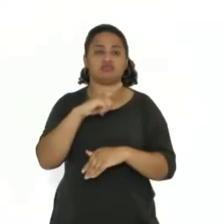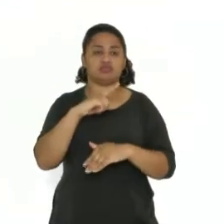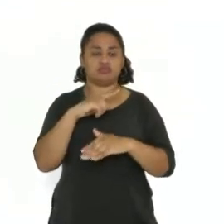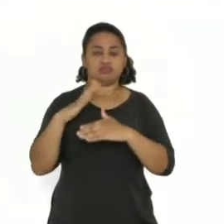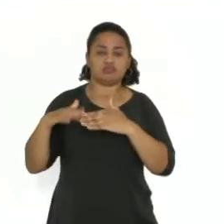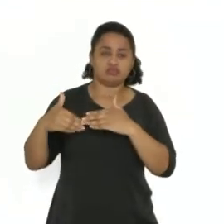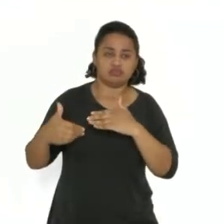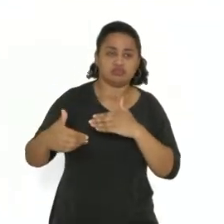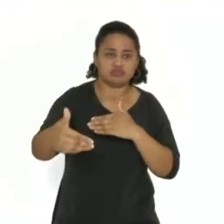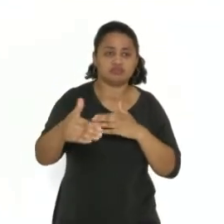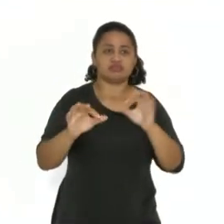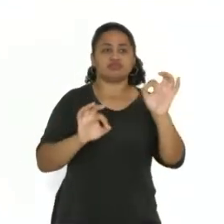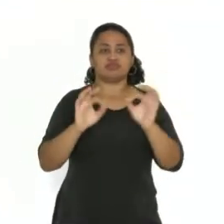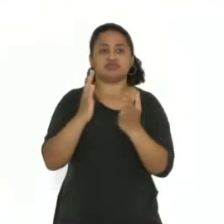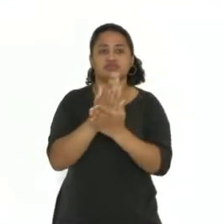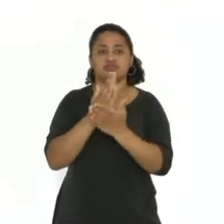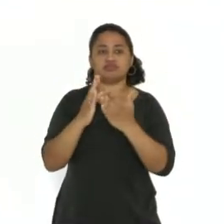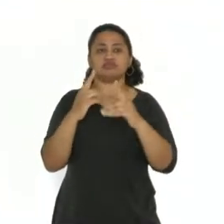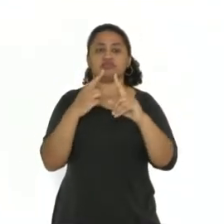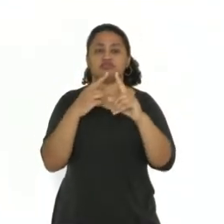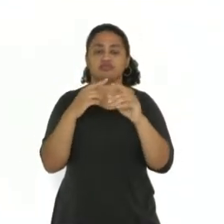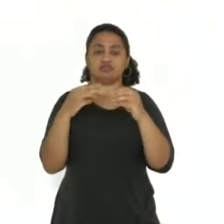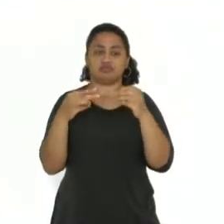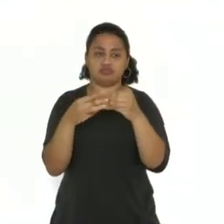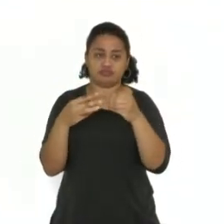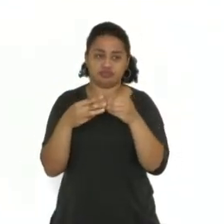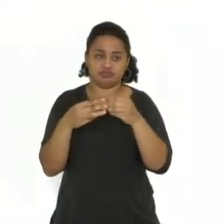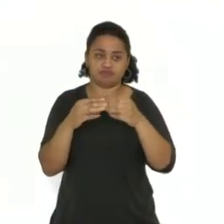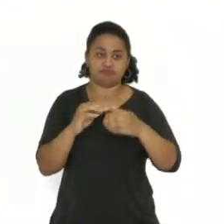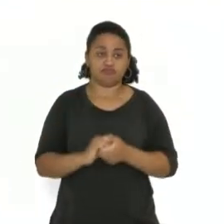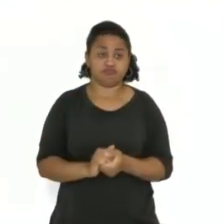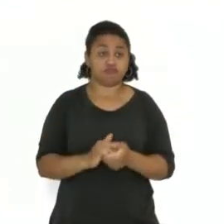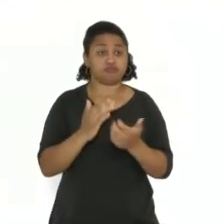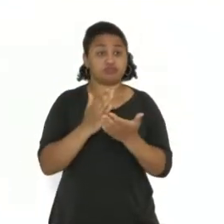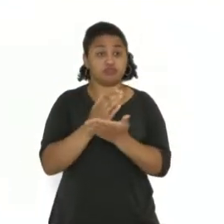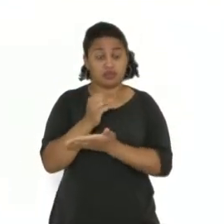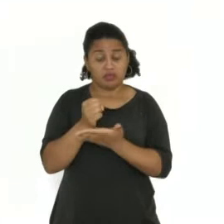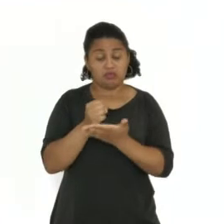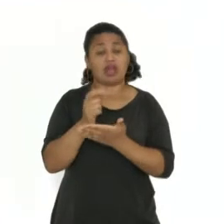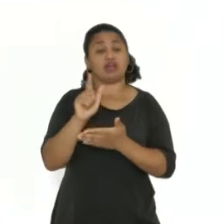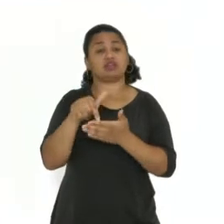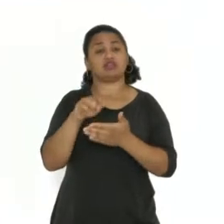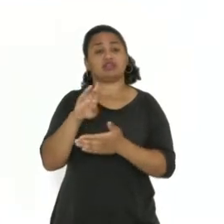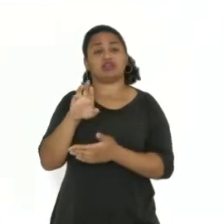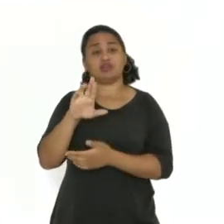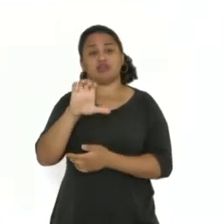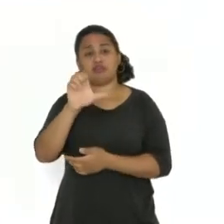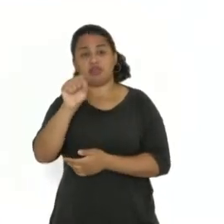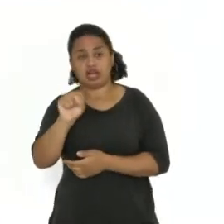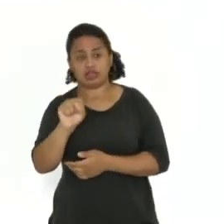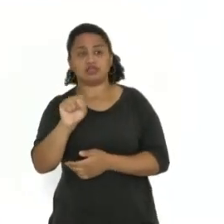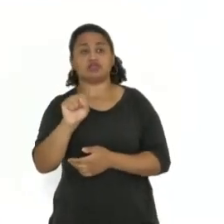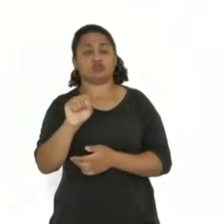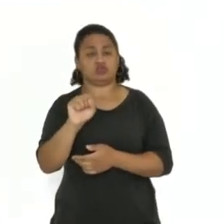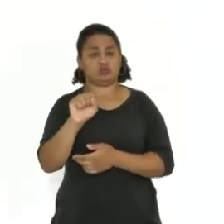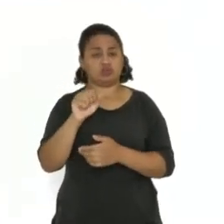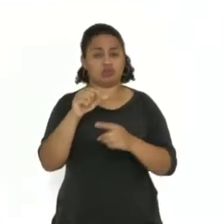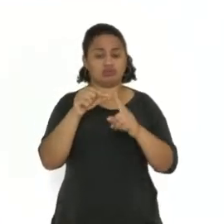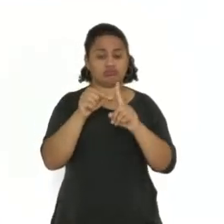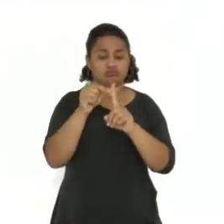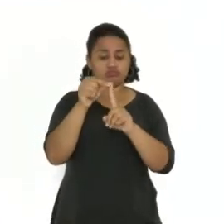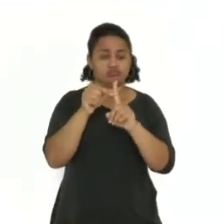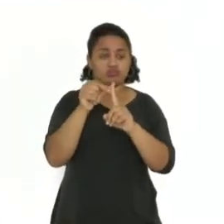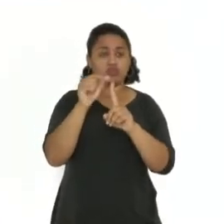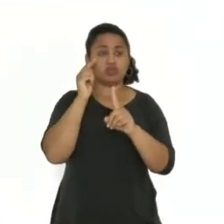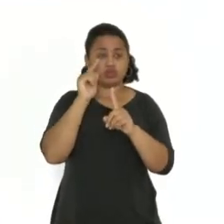durante, né, a divisão dessas células. Com base nos braços dos cromossomos, nós podemos classificá-los